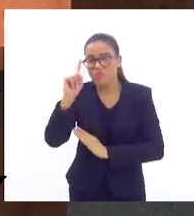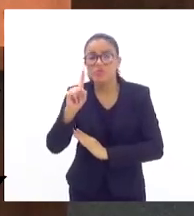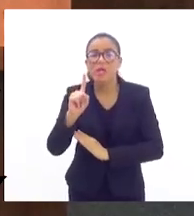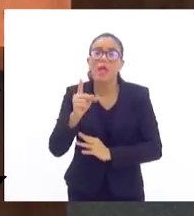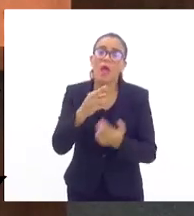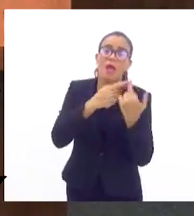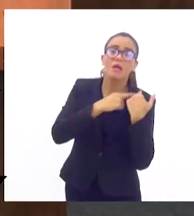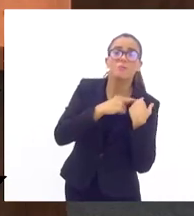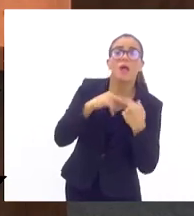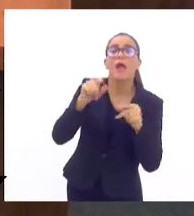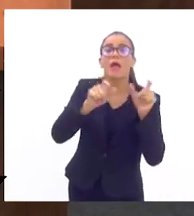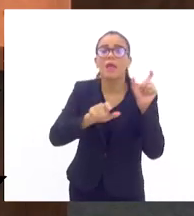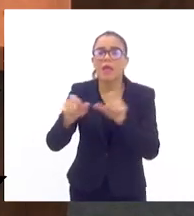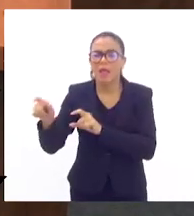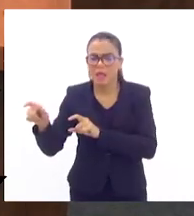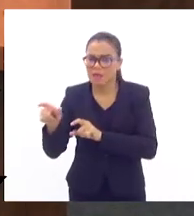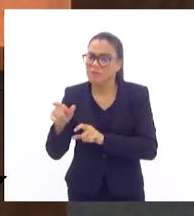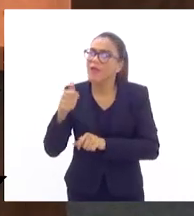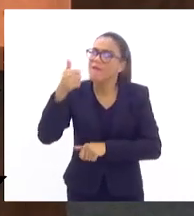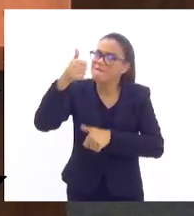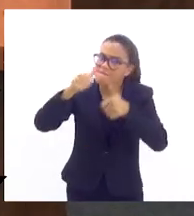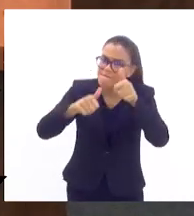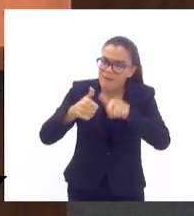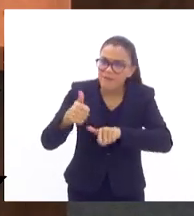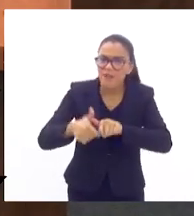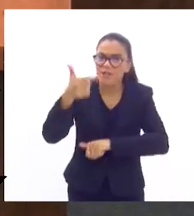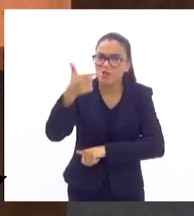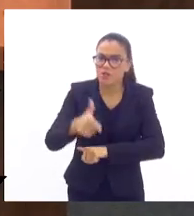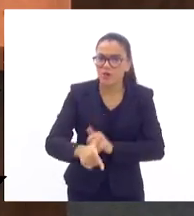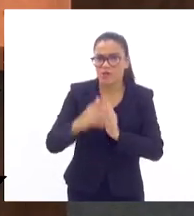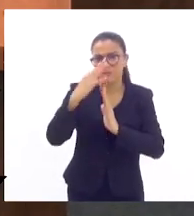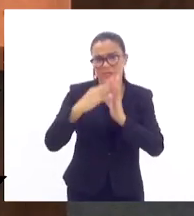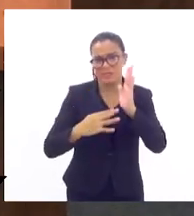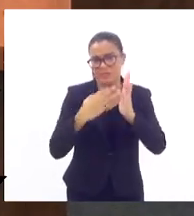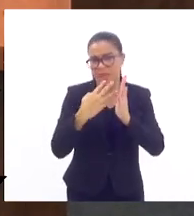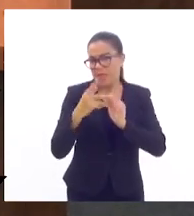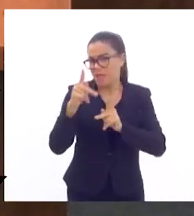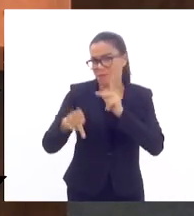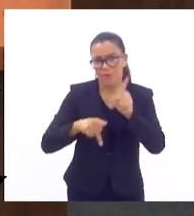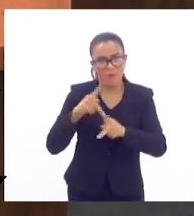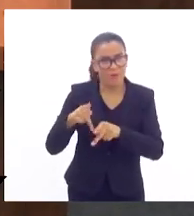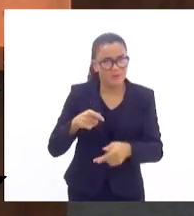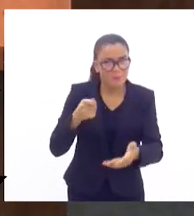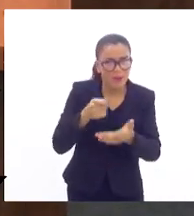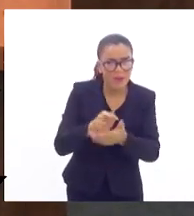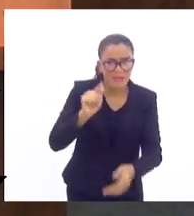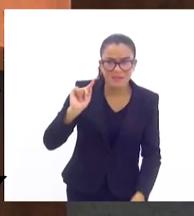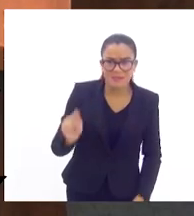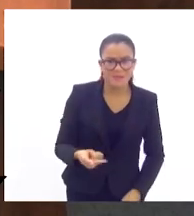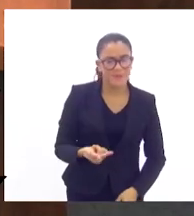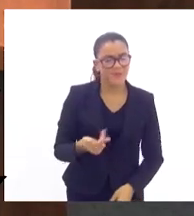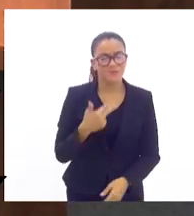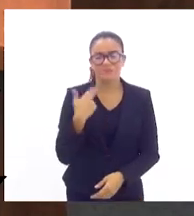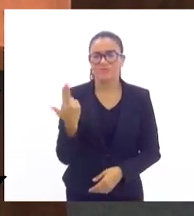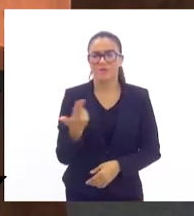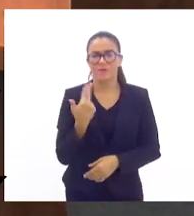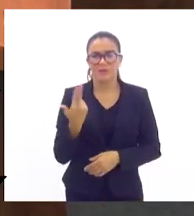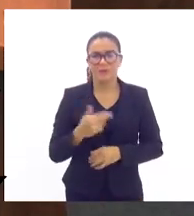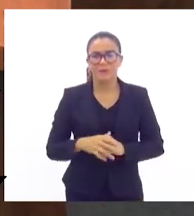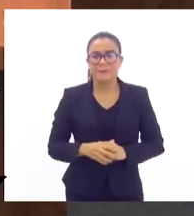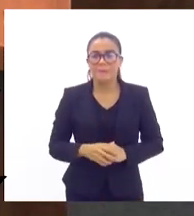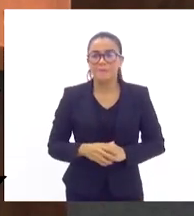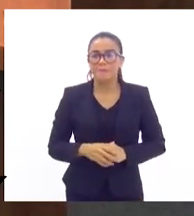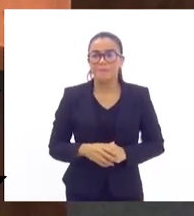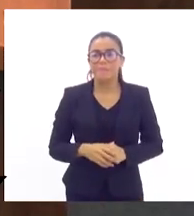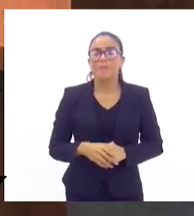competir, que seja revista essa tabela, deputados, porque não dá para a população pagar mais esse preço. É, a gente tem uma, por exemplo,